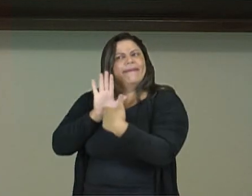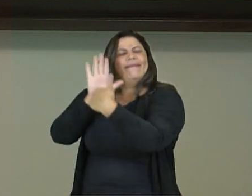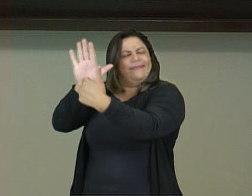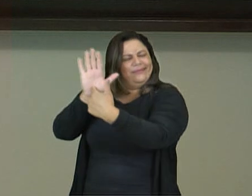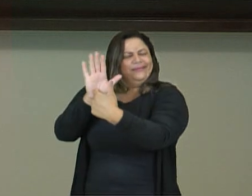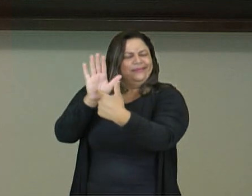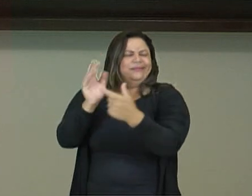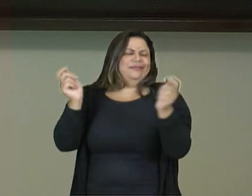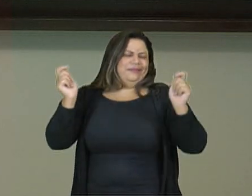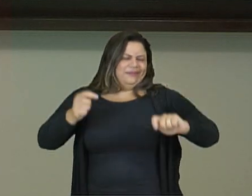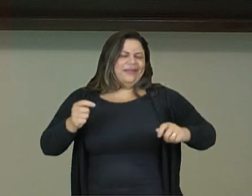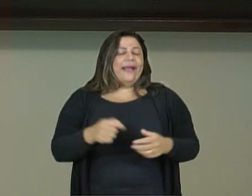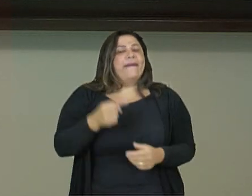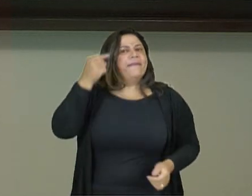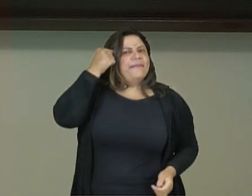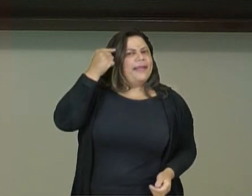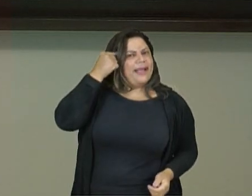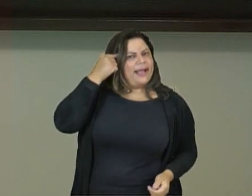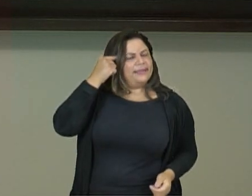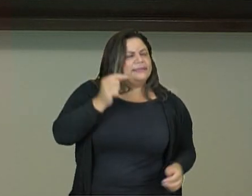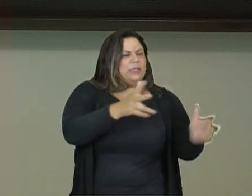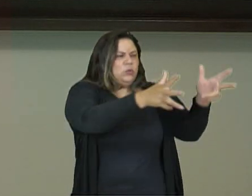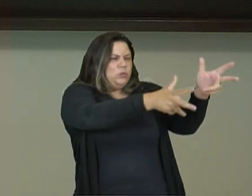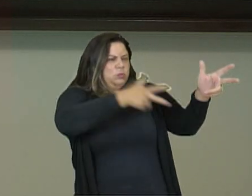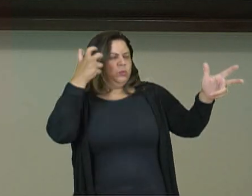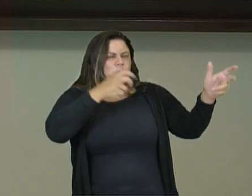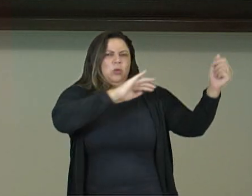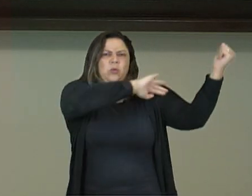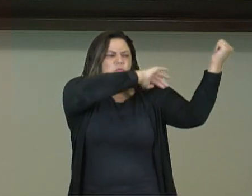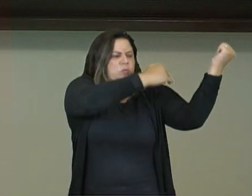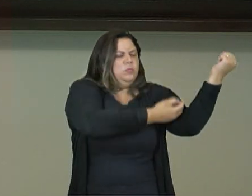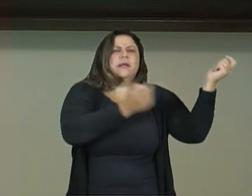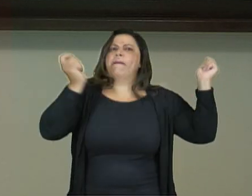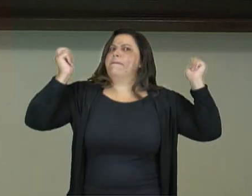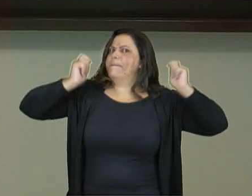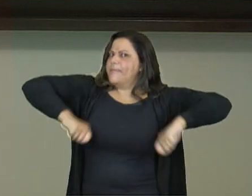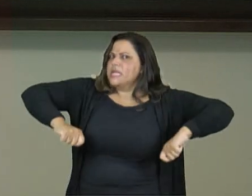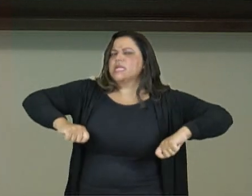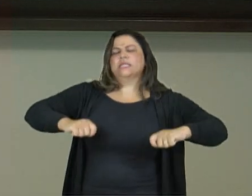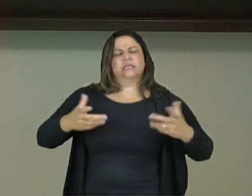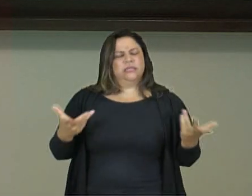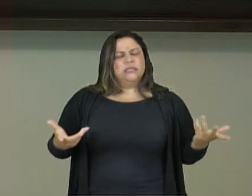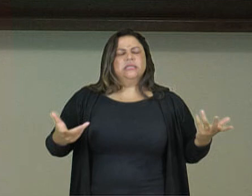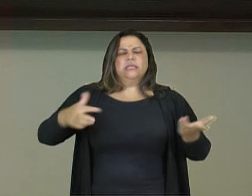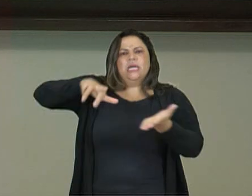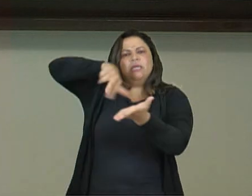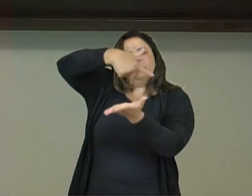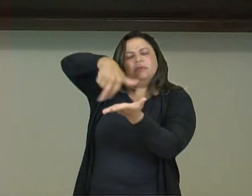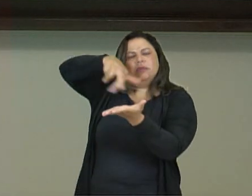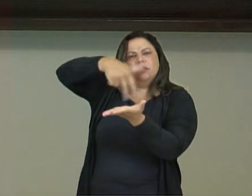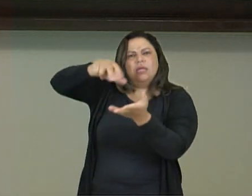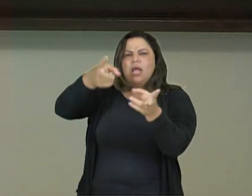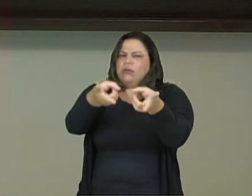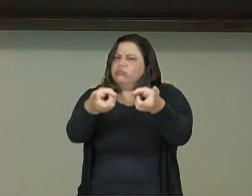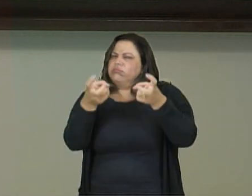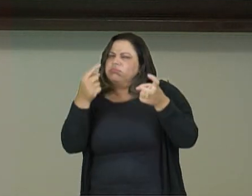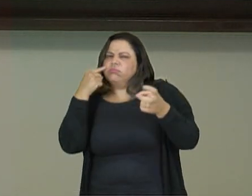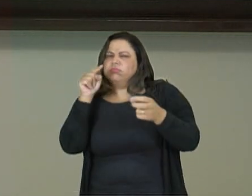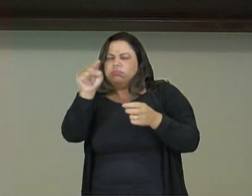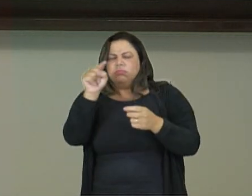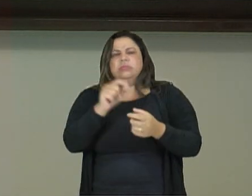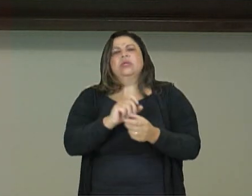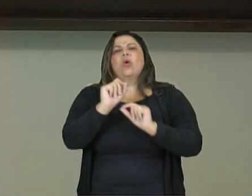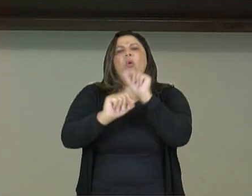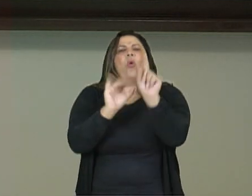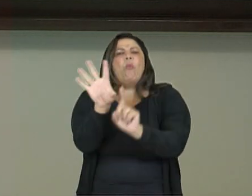guerreiros, o modo deles criarem força física era através da dança. Então a dança também era vista não só como arte, mas também